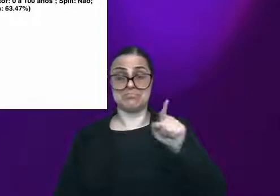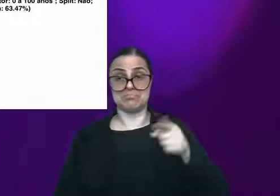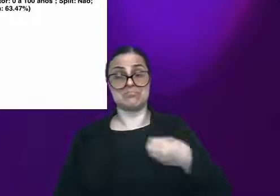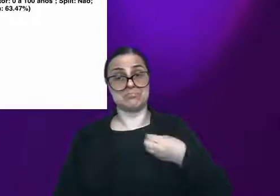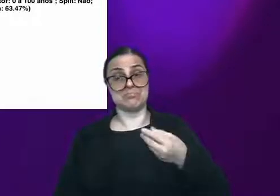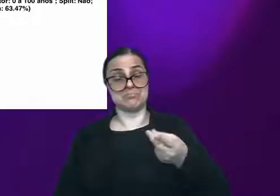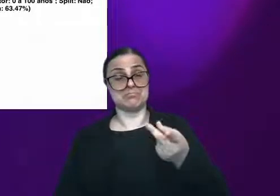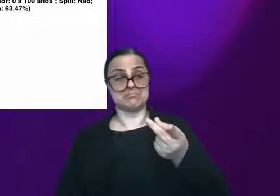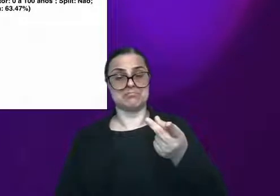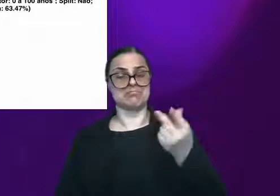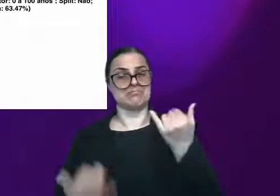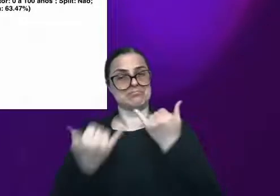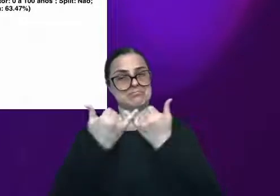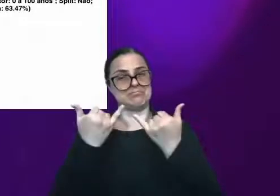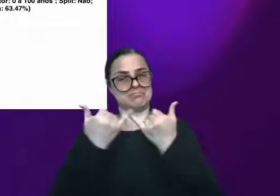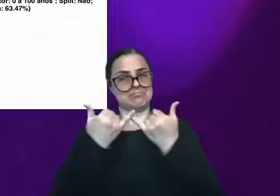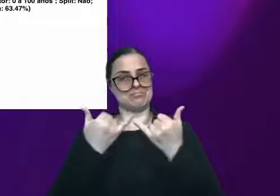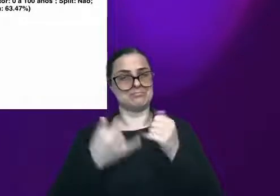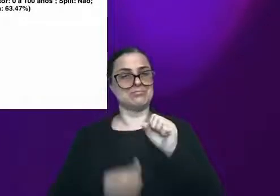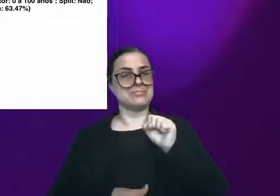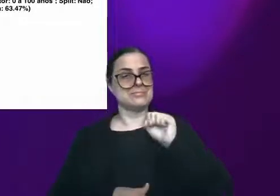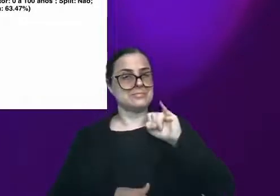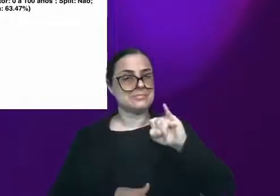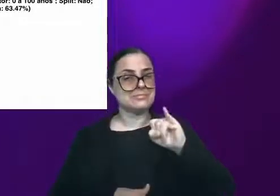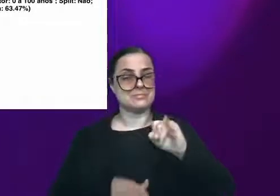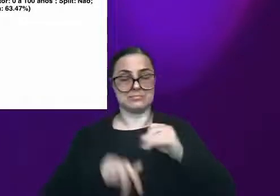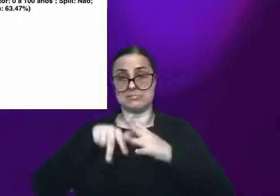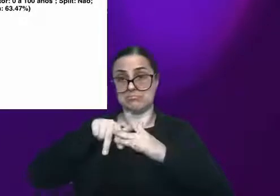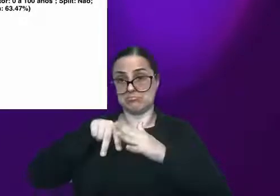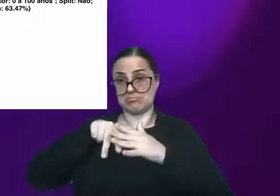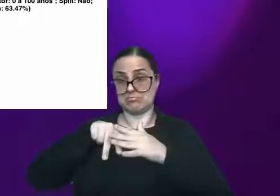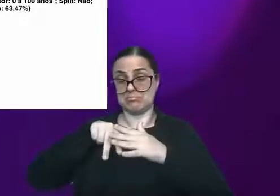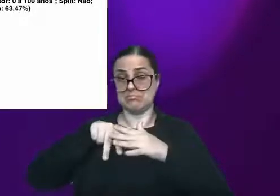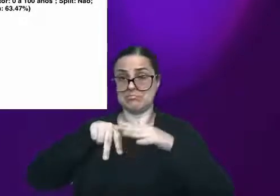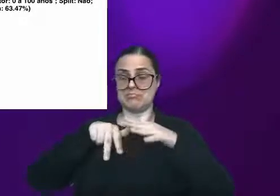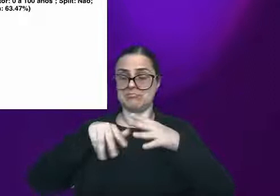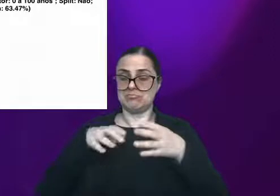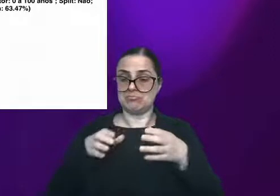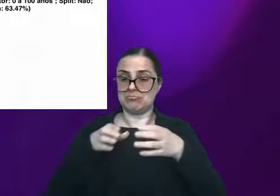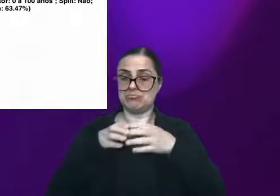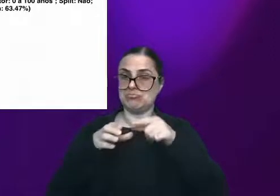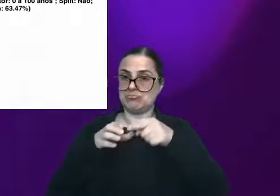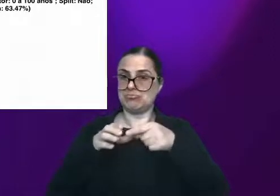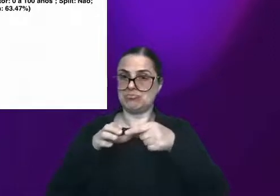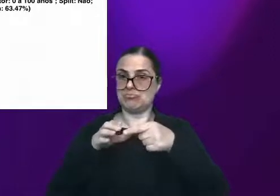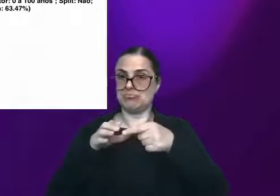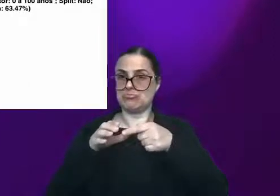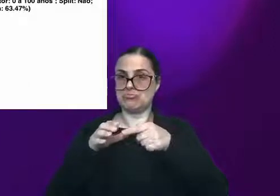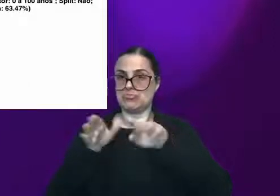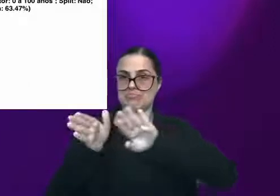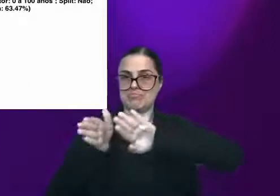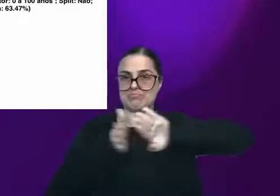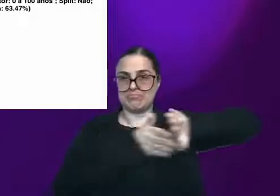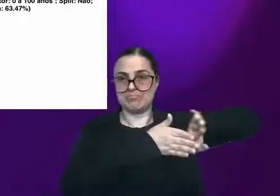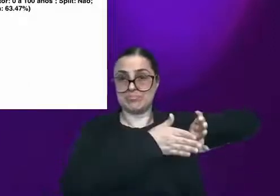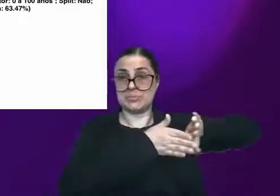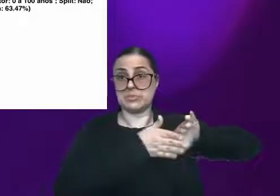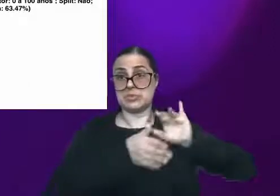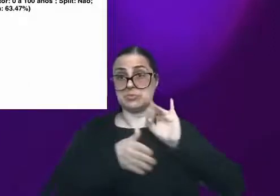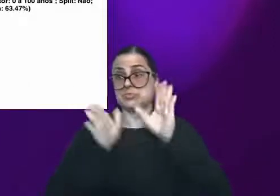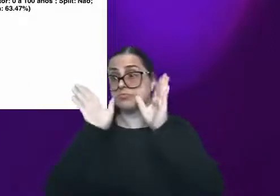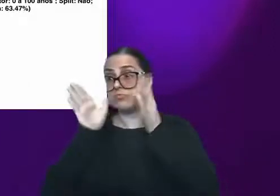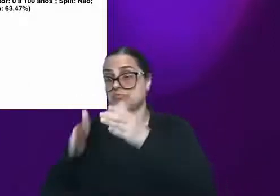aqui. Se você tira esses pacientes e considera apenas os pacientes cirróticos sem